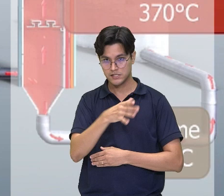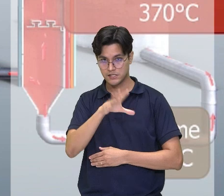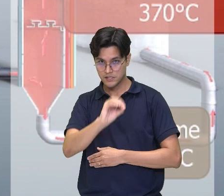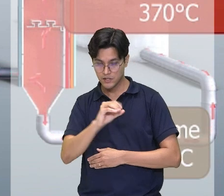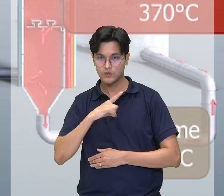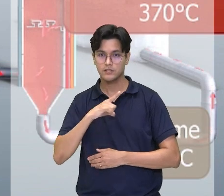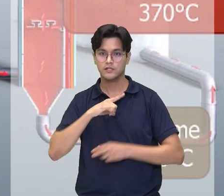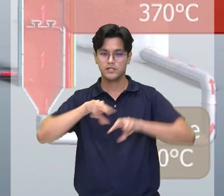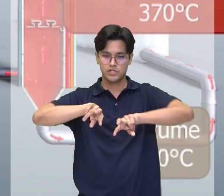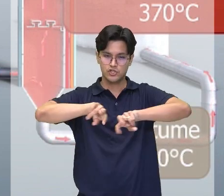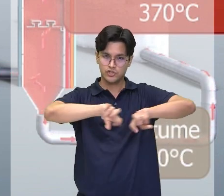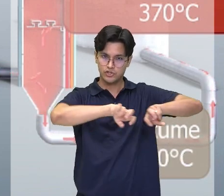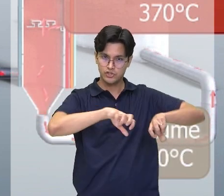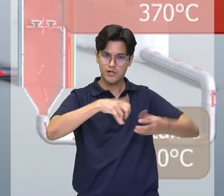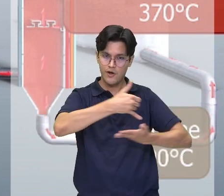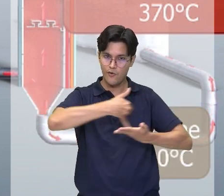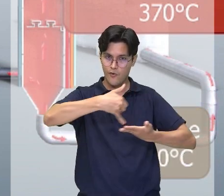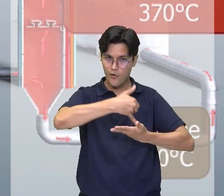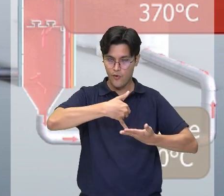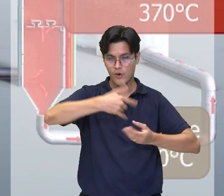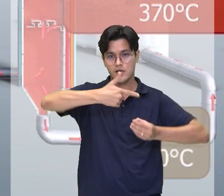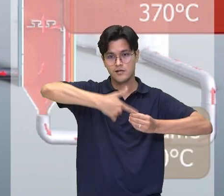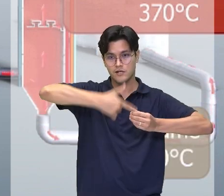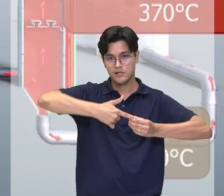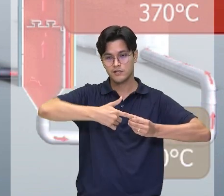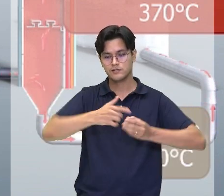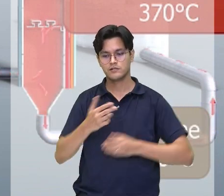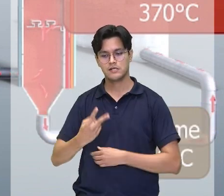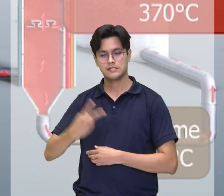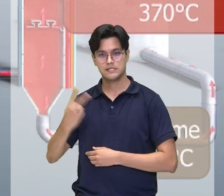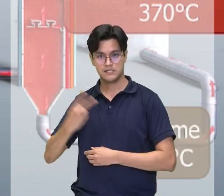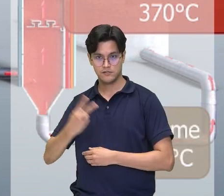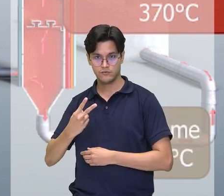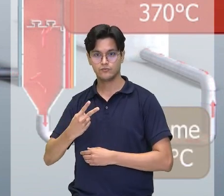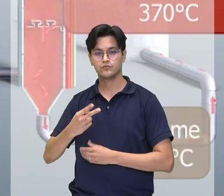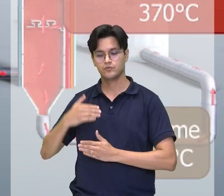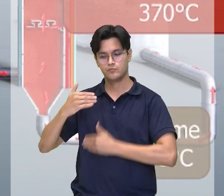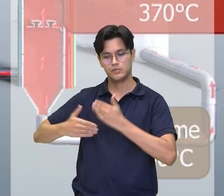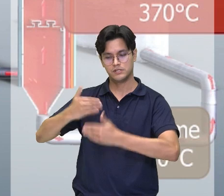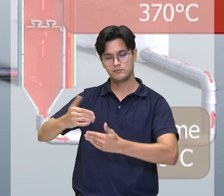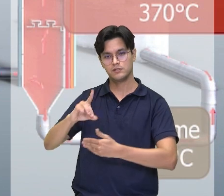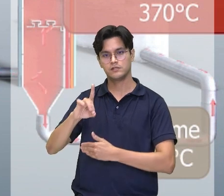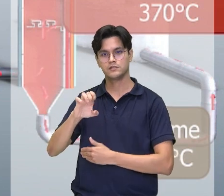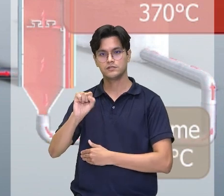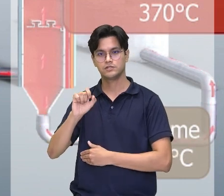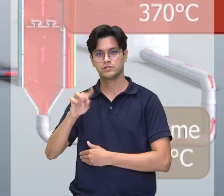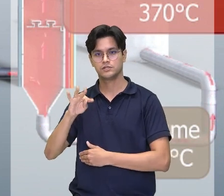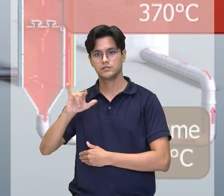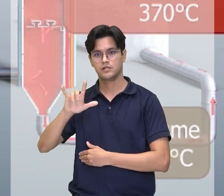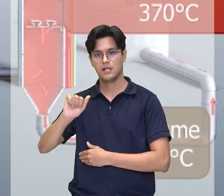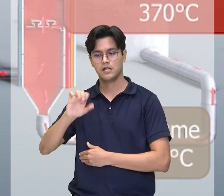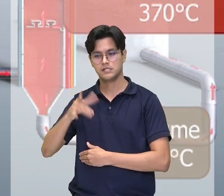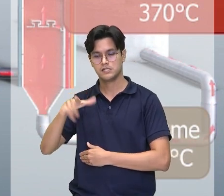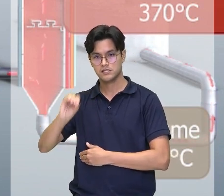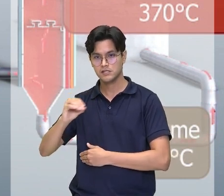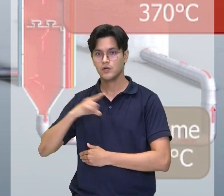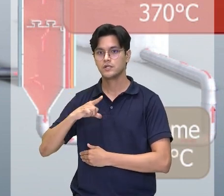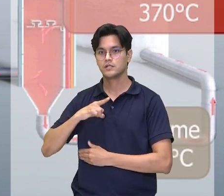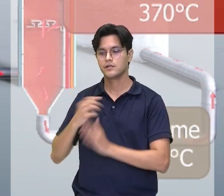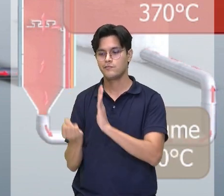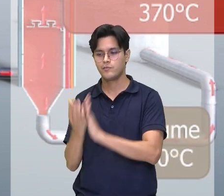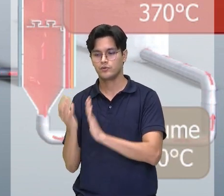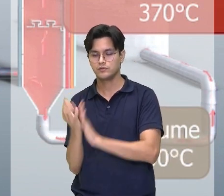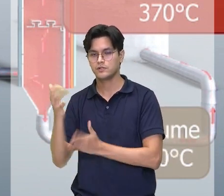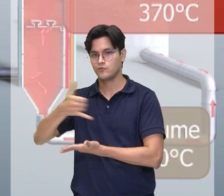óleos combustíveis, a segunda destilação, onde nós vamos ter a produção dos nossos